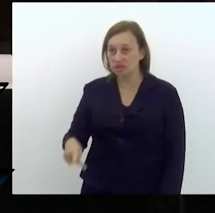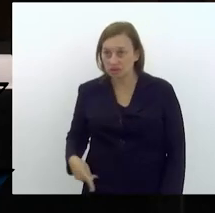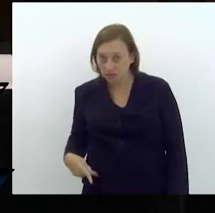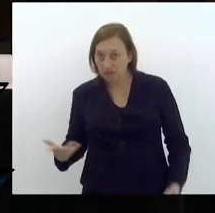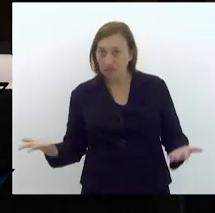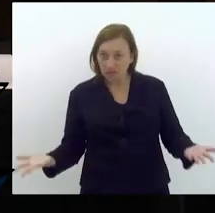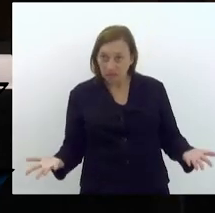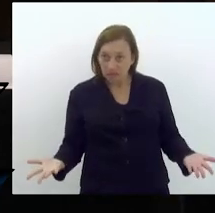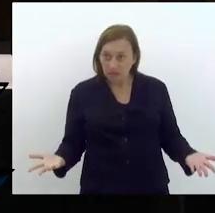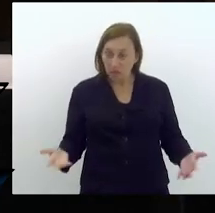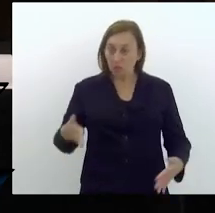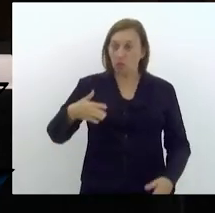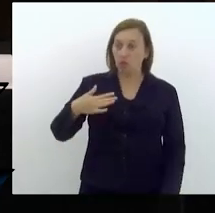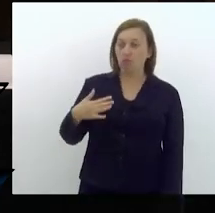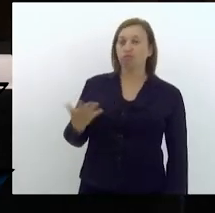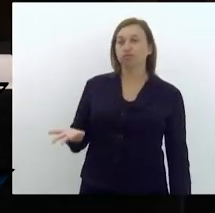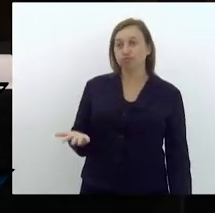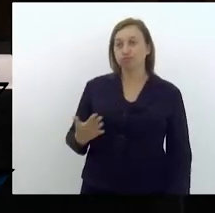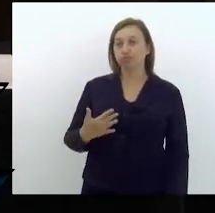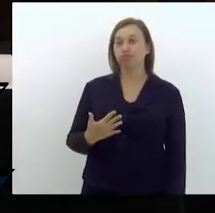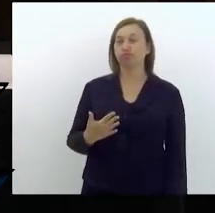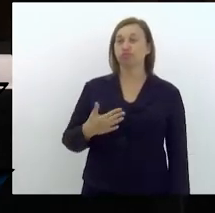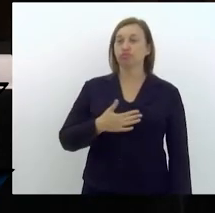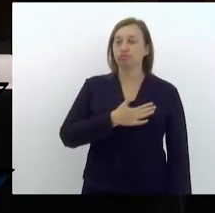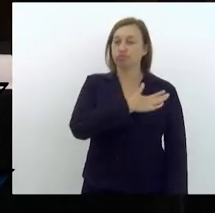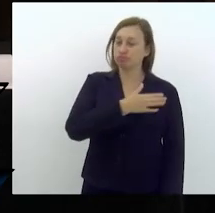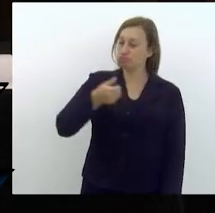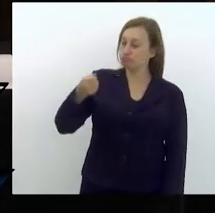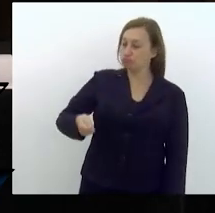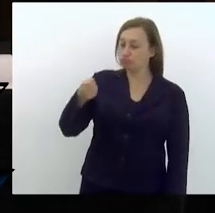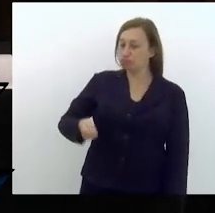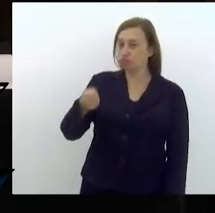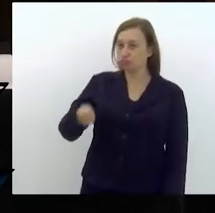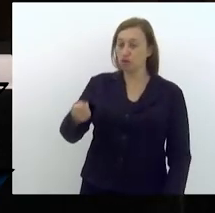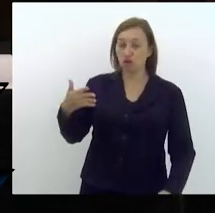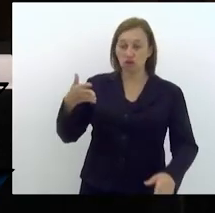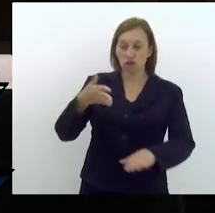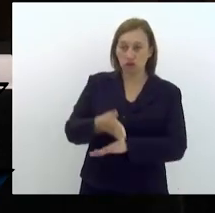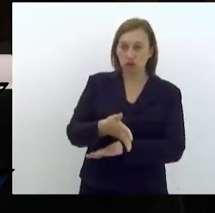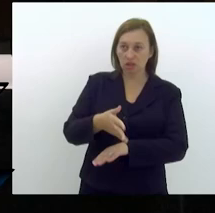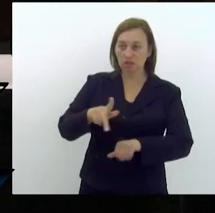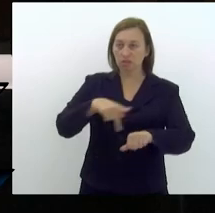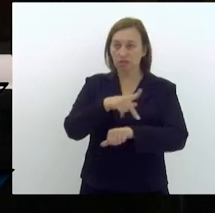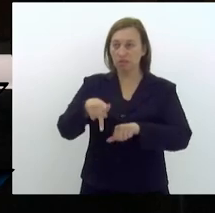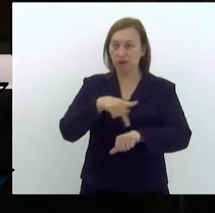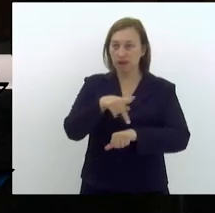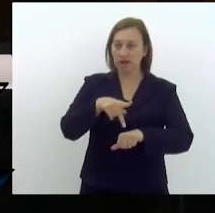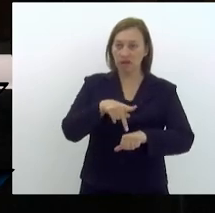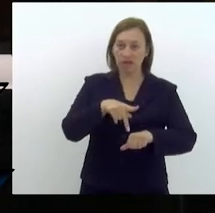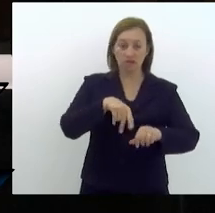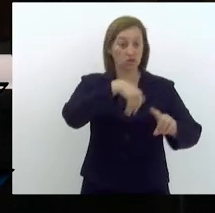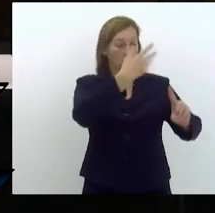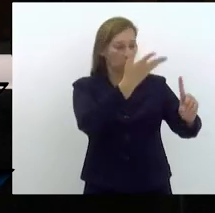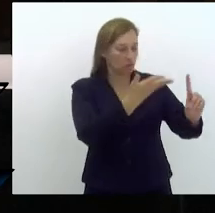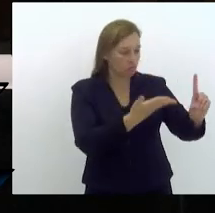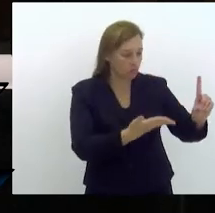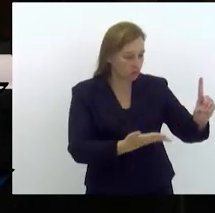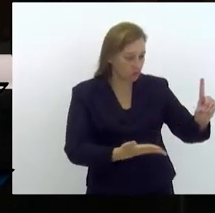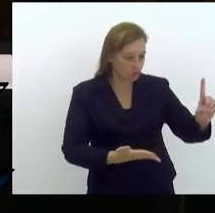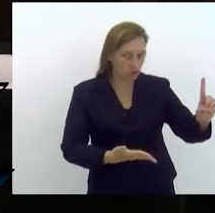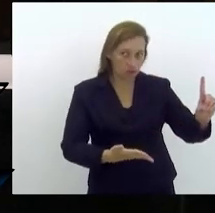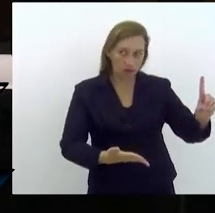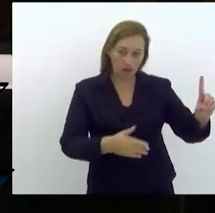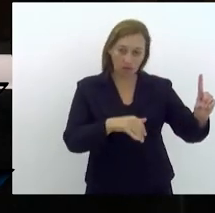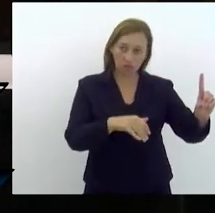narco ditador chegando no nosso país e sendo recebido de tapete vermelho como faz até o